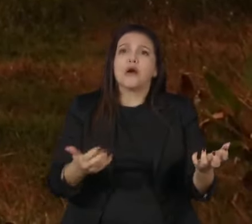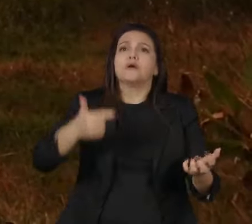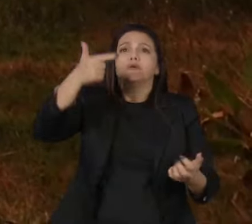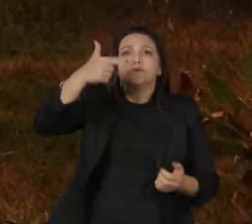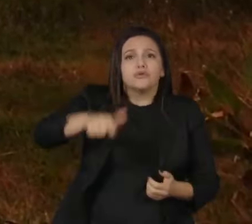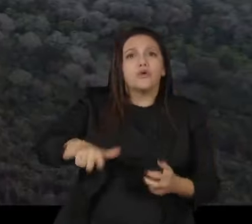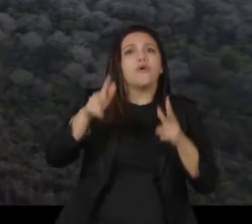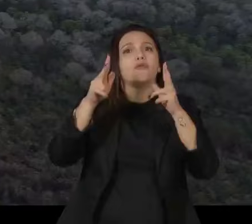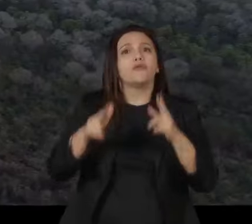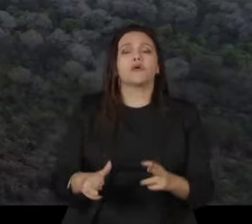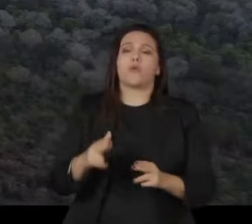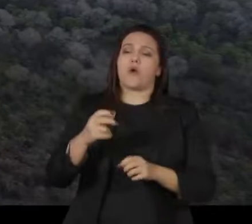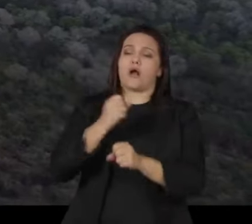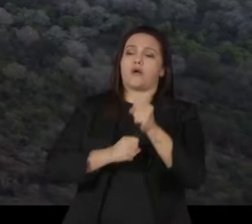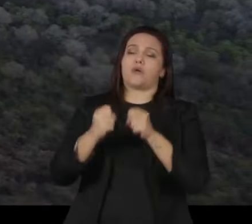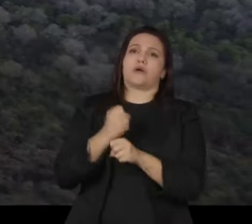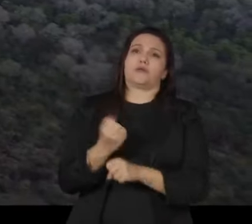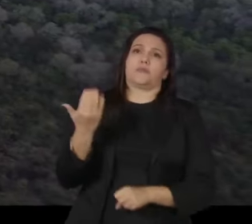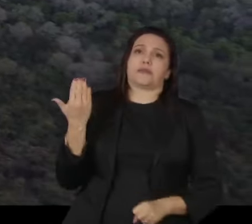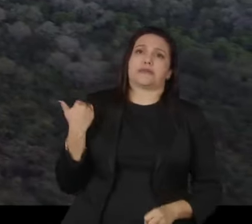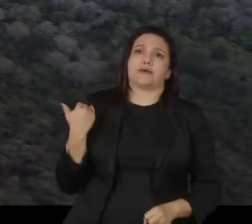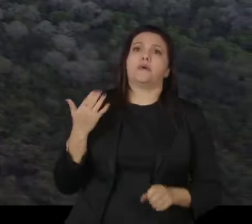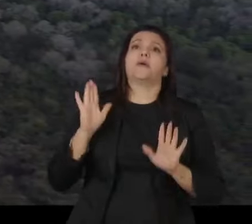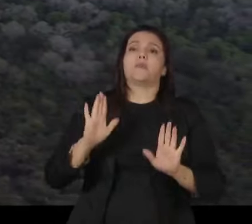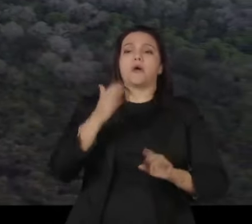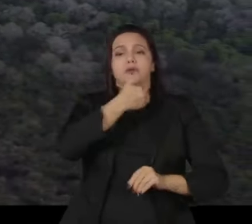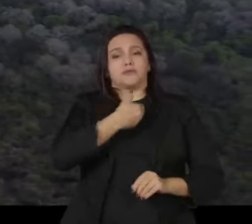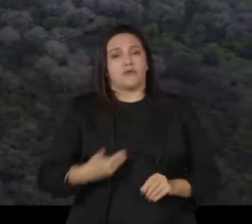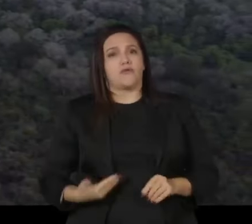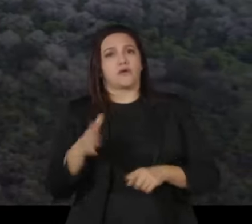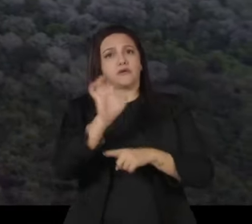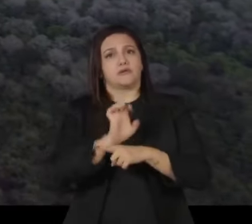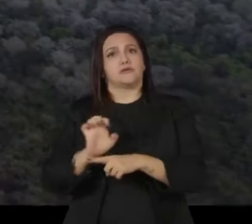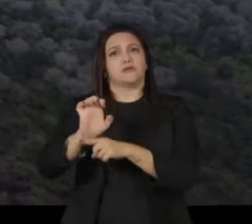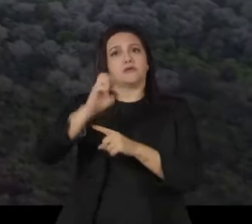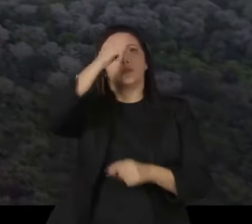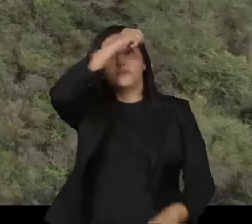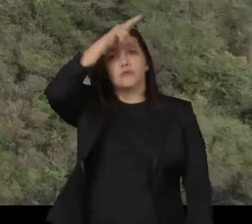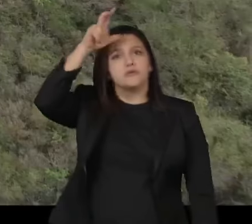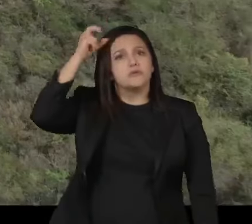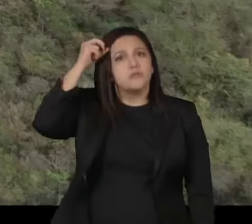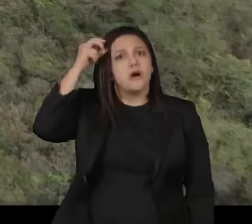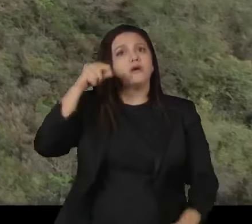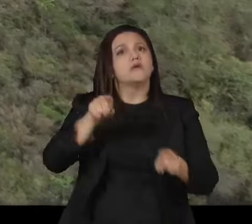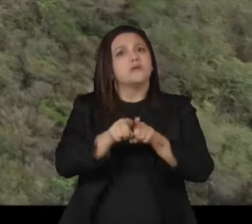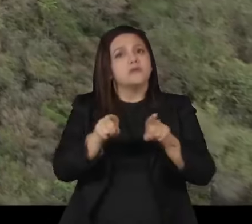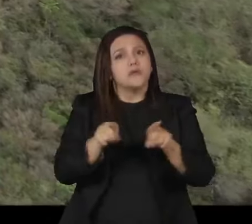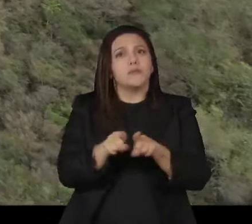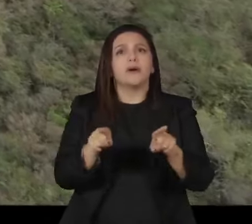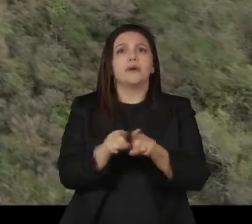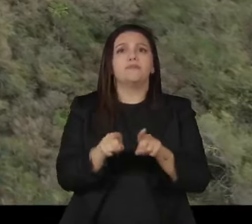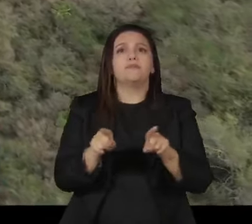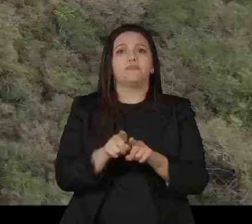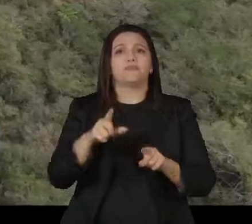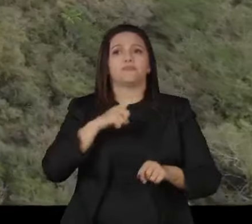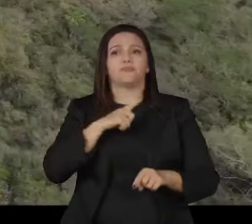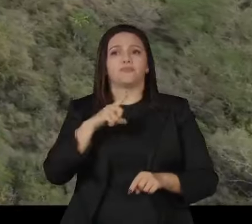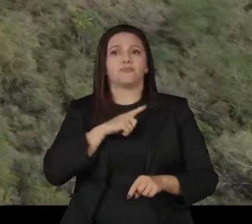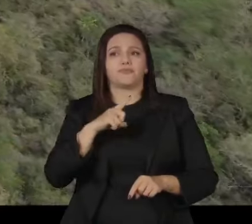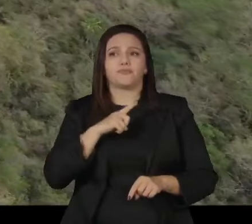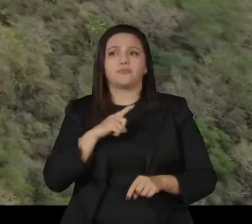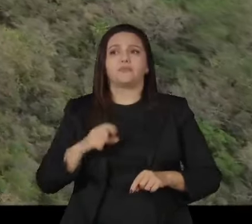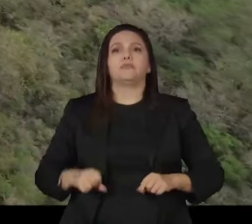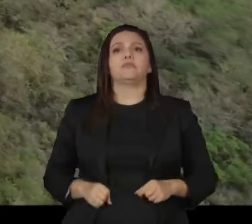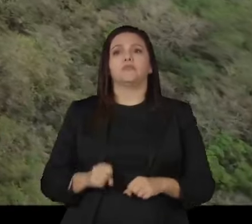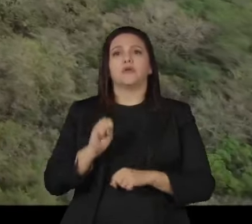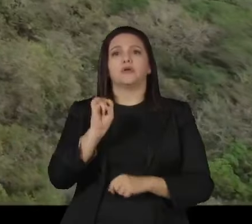em 2023 mas tanto os governos estadual e municipal quanto o Ibama não conseguiram impedir o